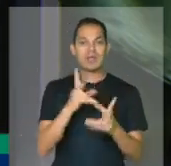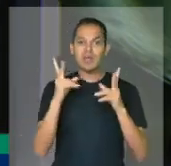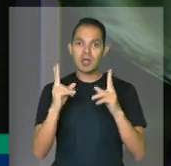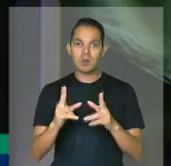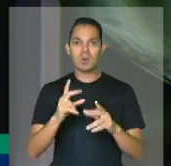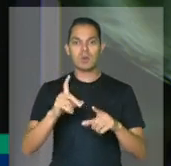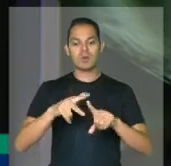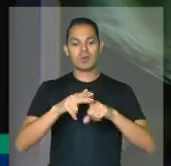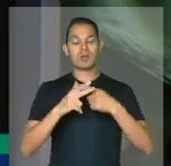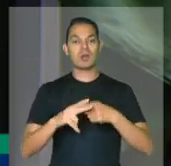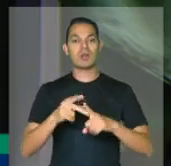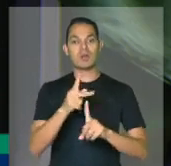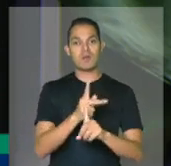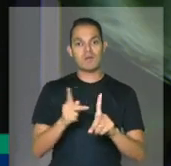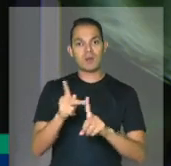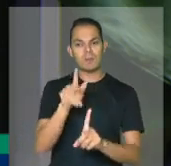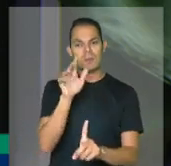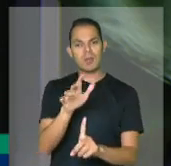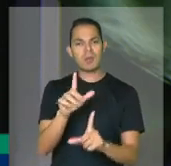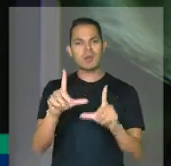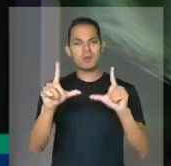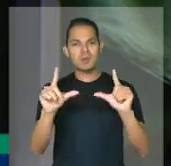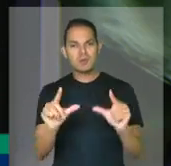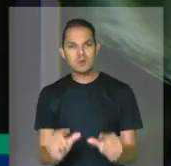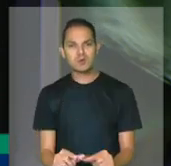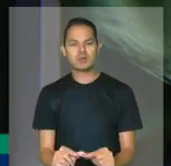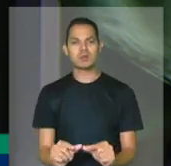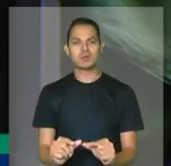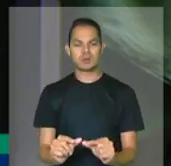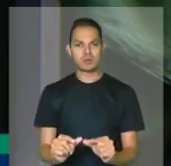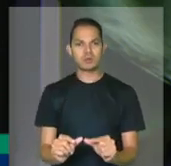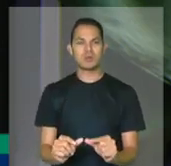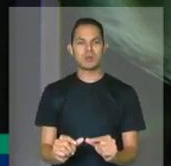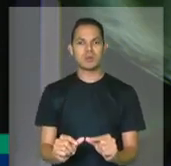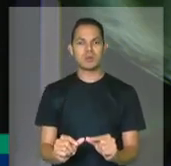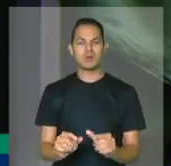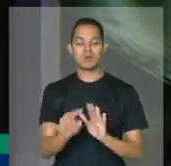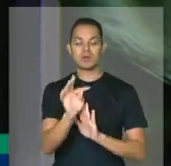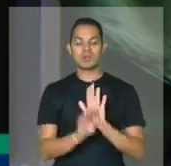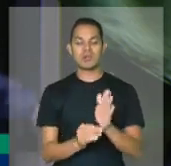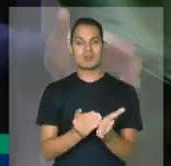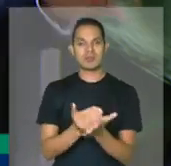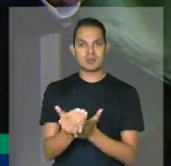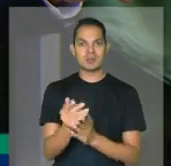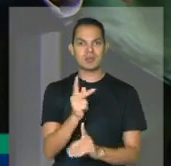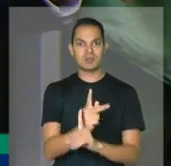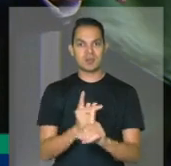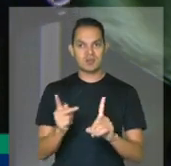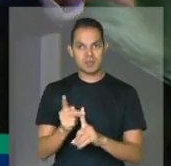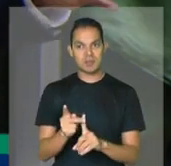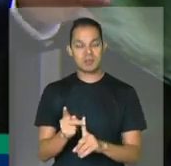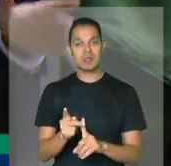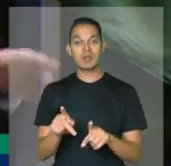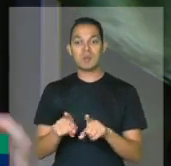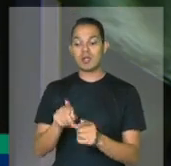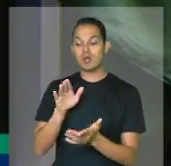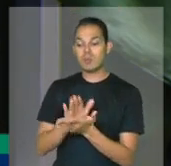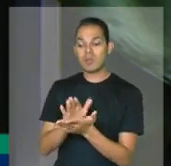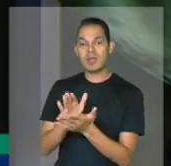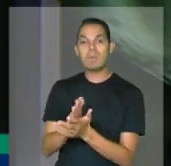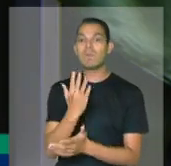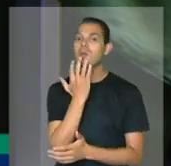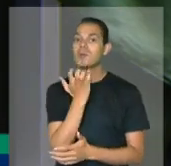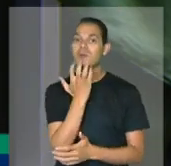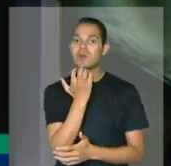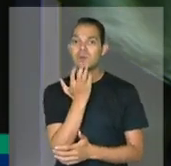Previdência, diminuindo os impactos da tragédia que ela significava no texto inicial. E eu deixo meus parabéns ao presidente